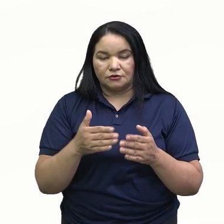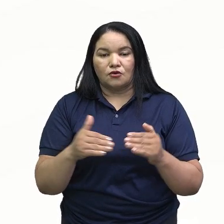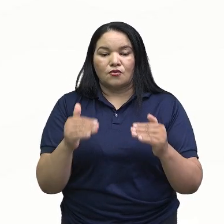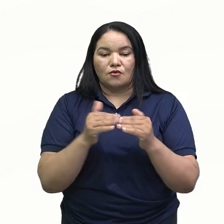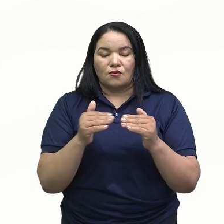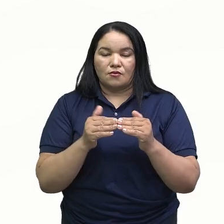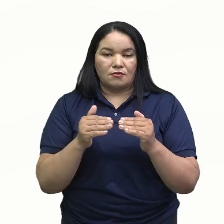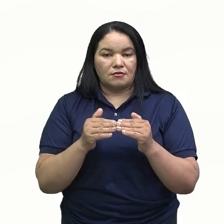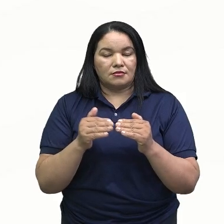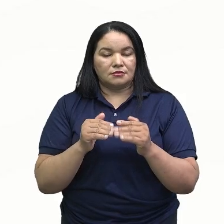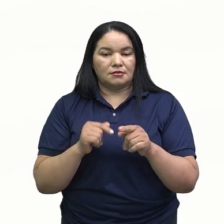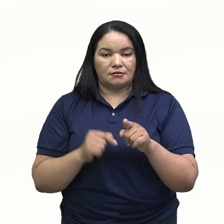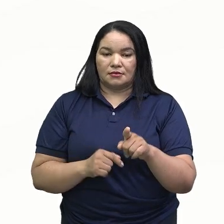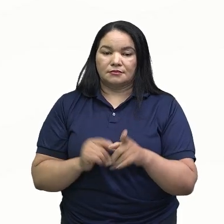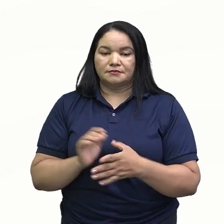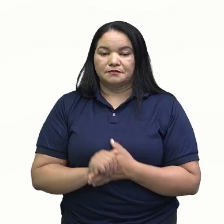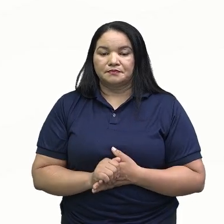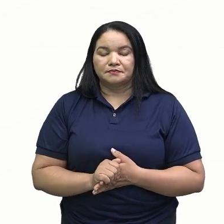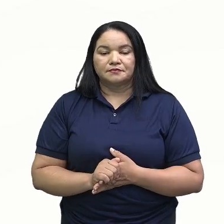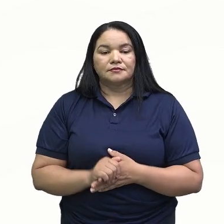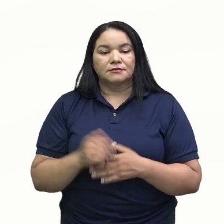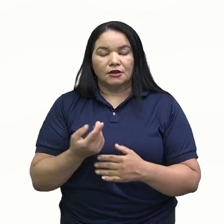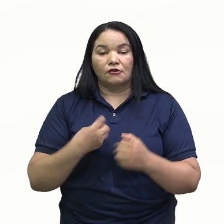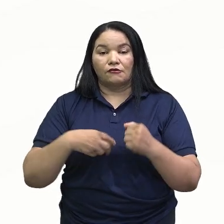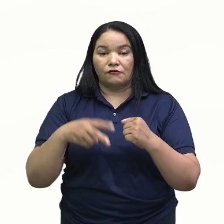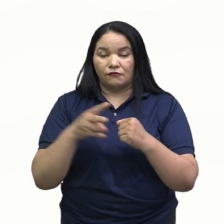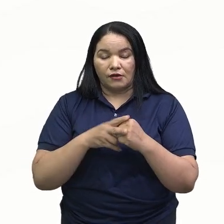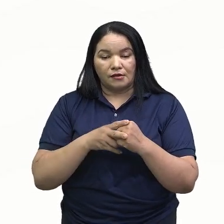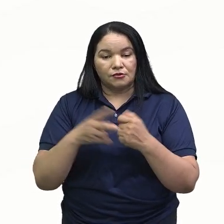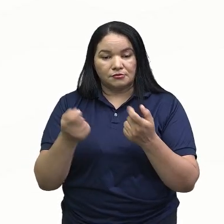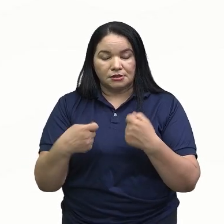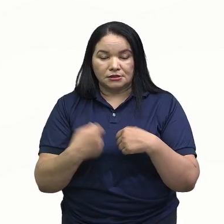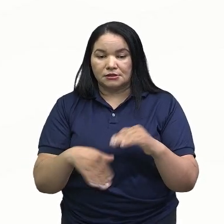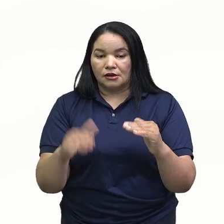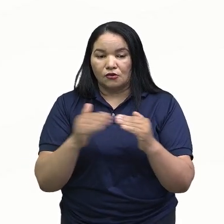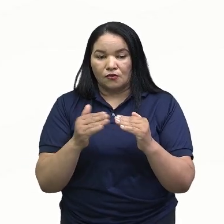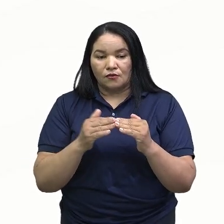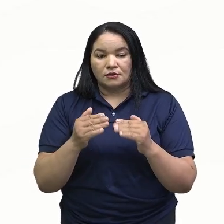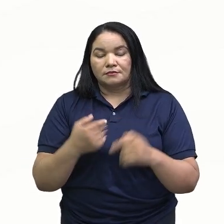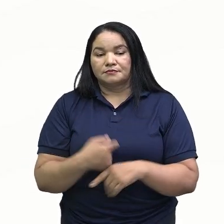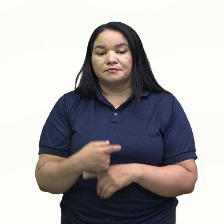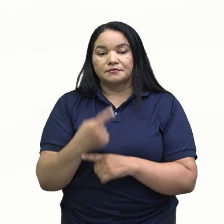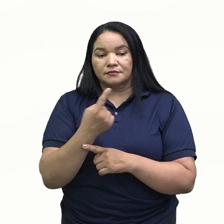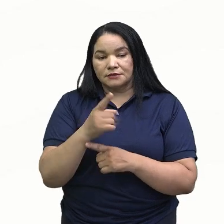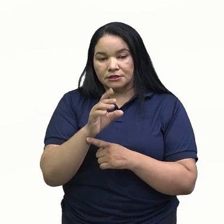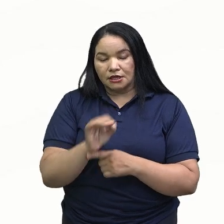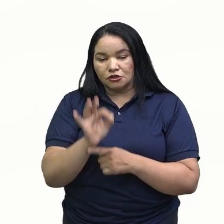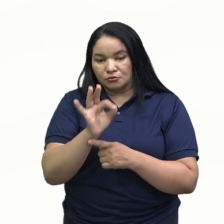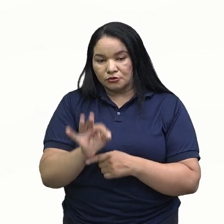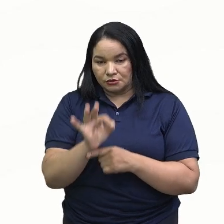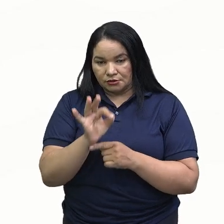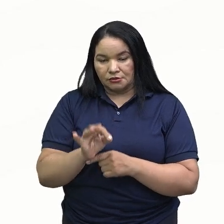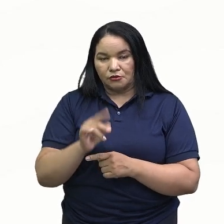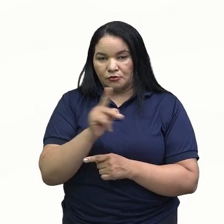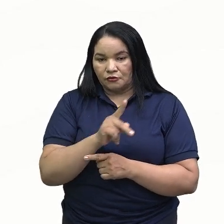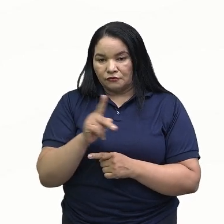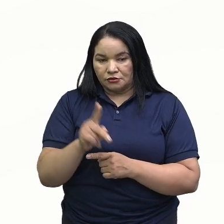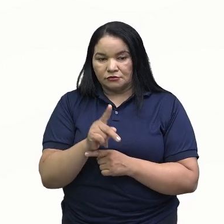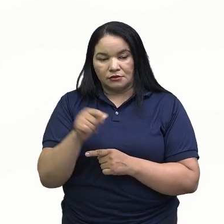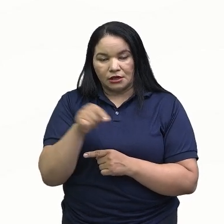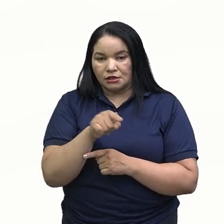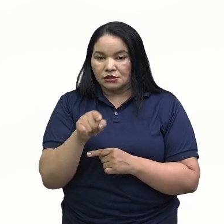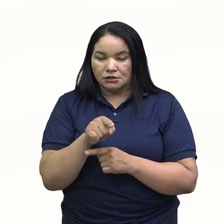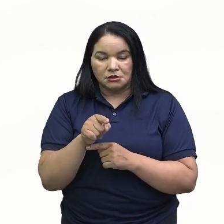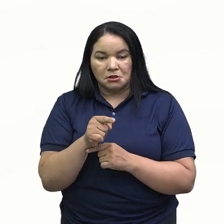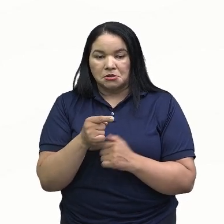Então, o verbo vai concordar com ela. 10% dos professores desaprovam